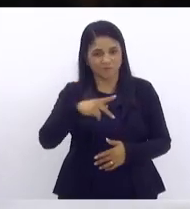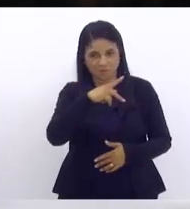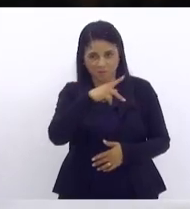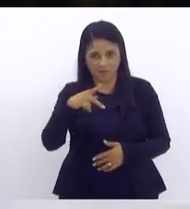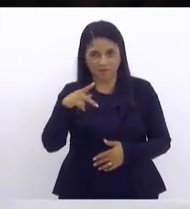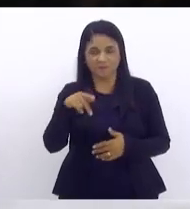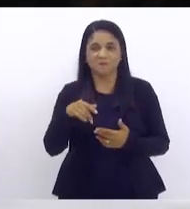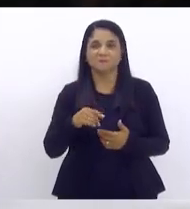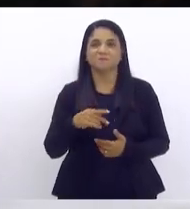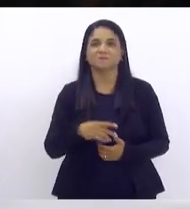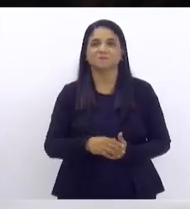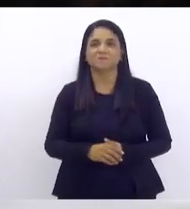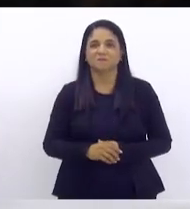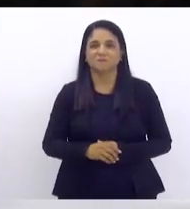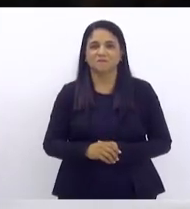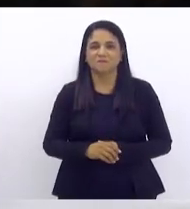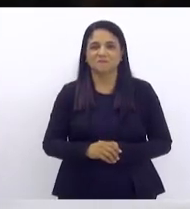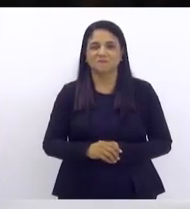favor.